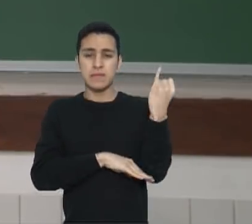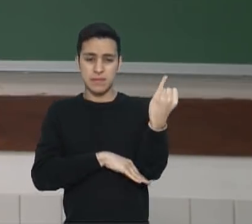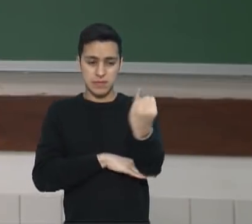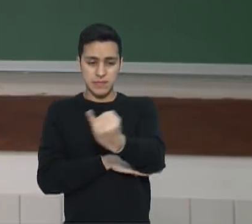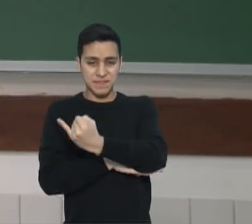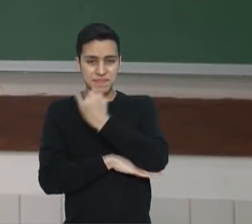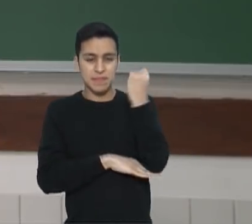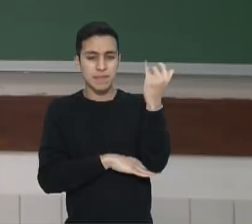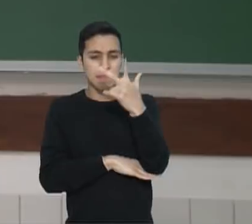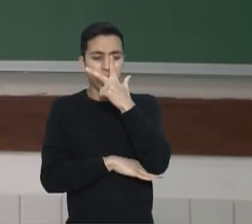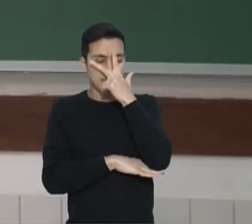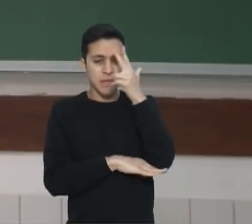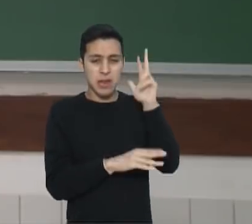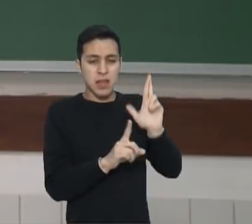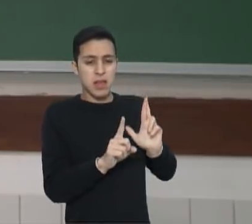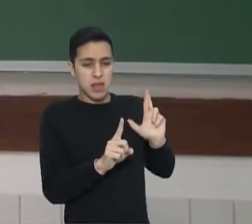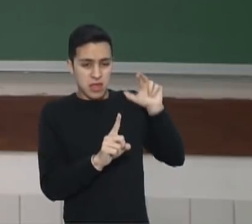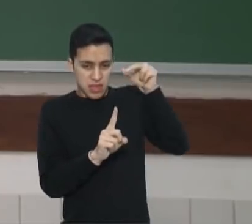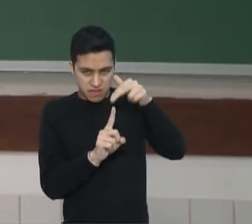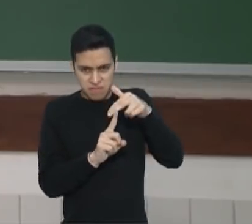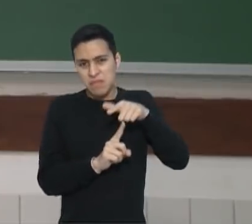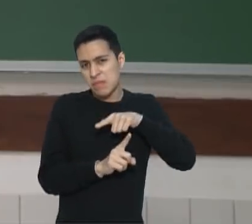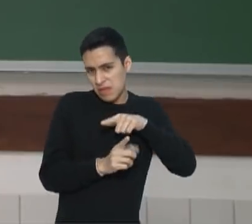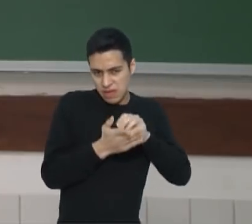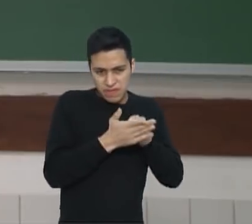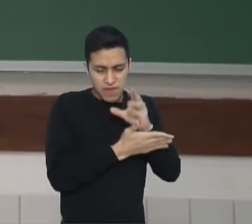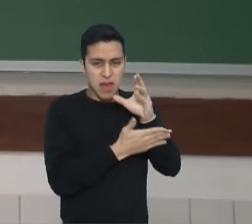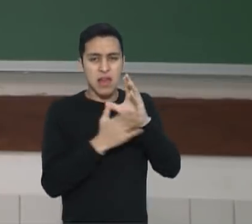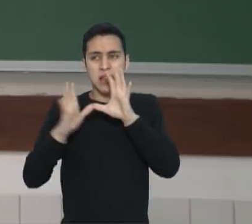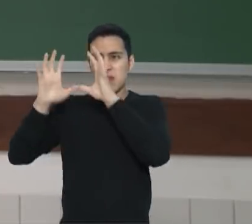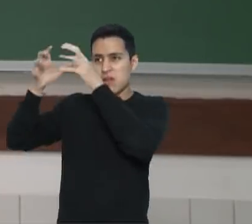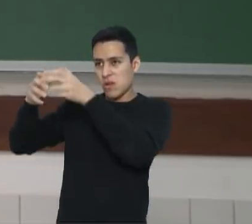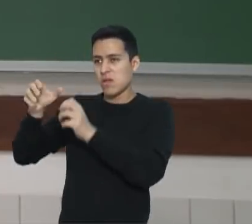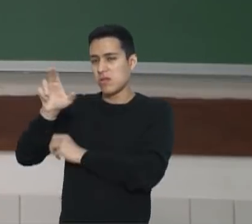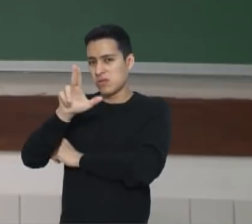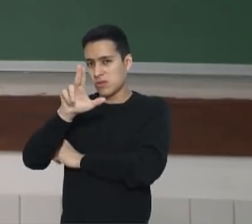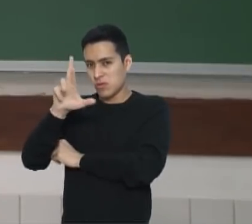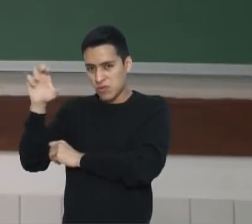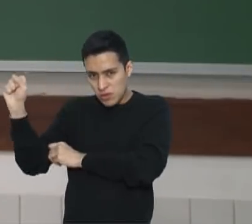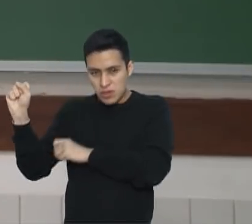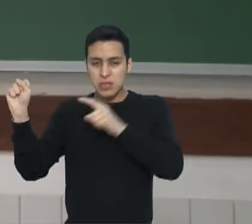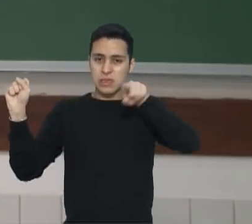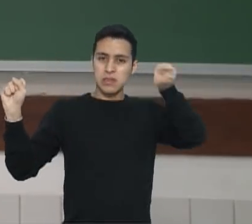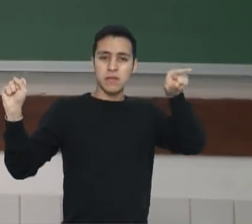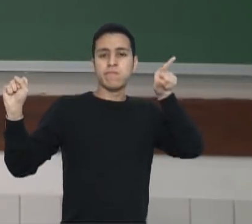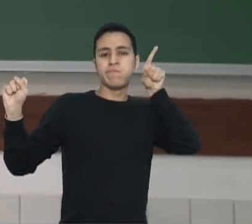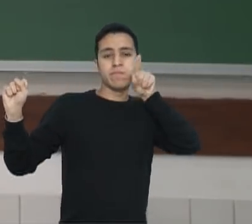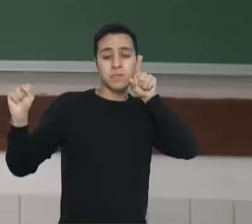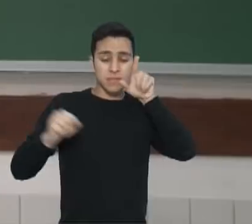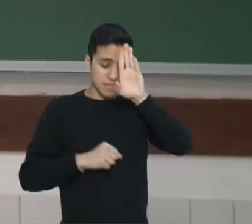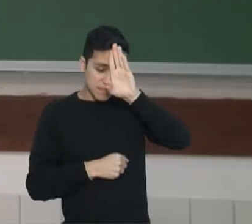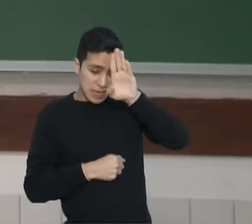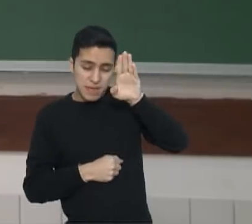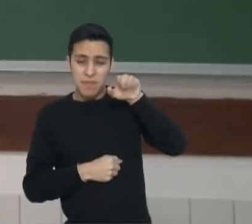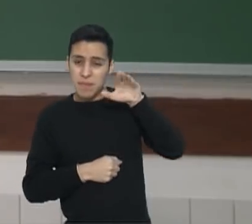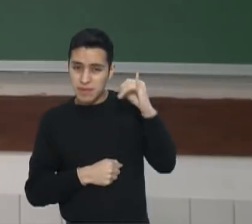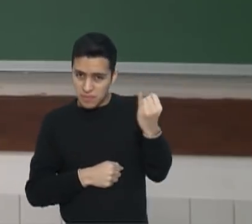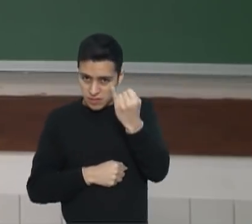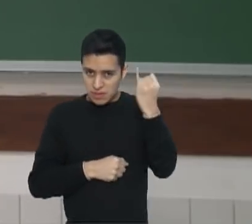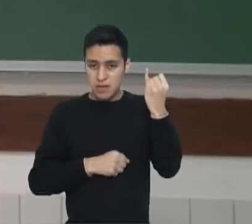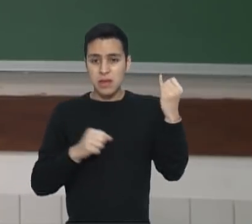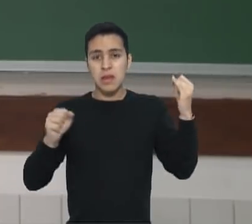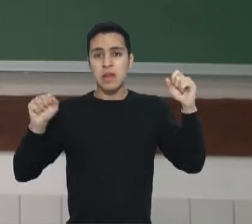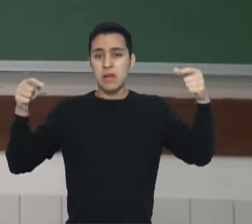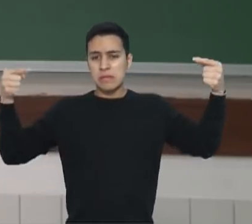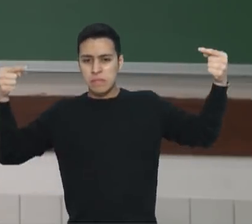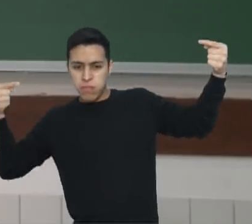das referências, que são União Soviética e Estados Unidos, né? A mais importante das referências que supera